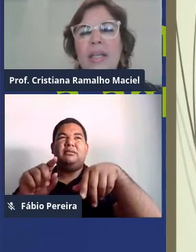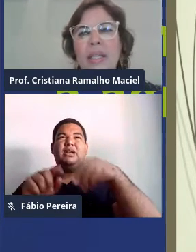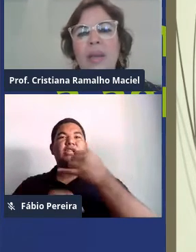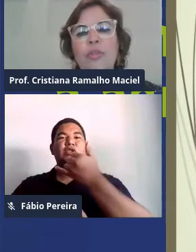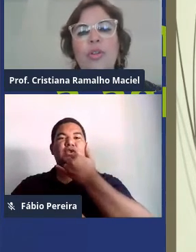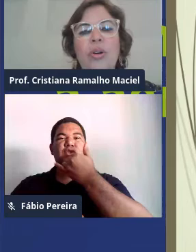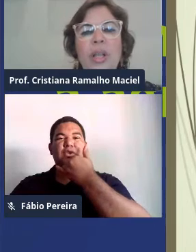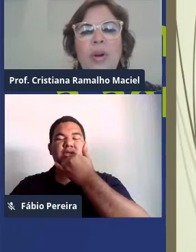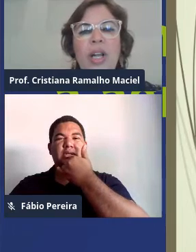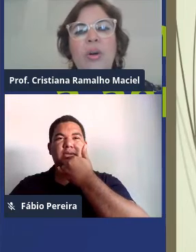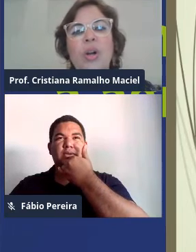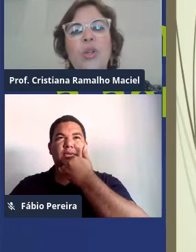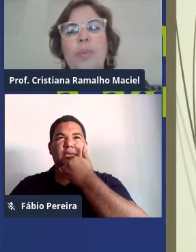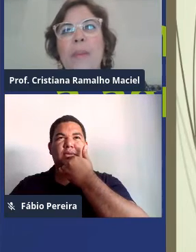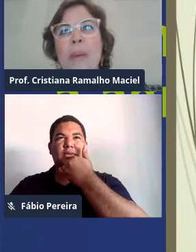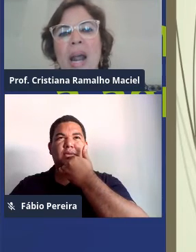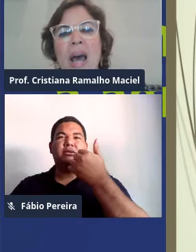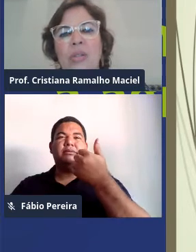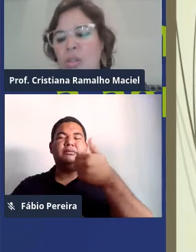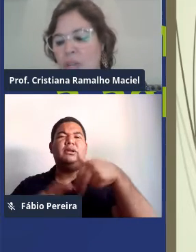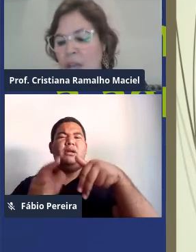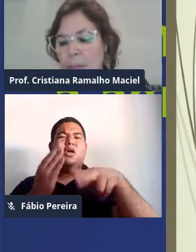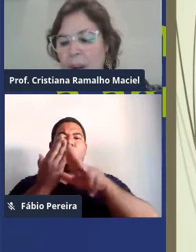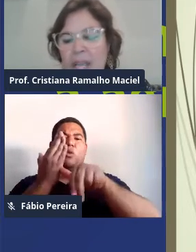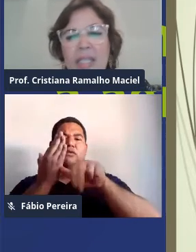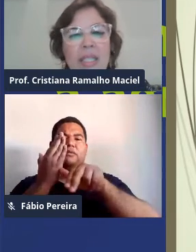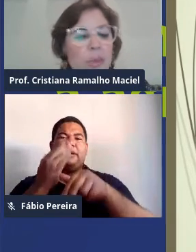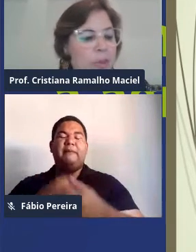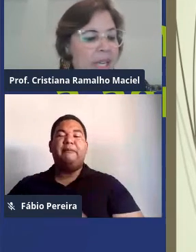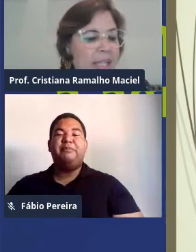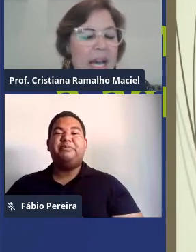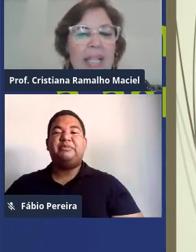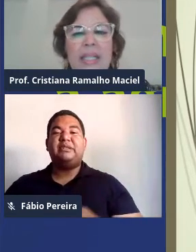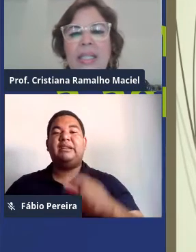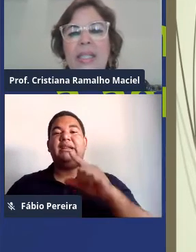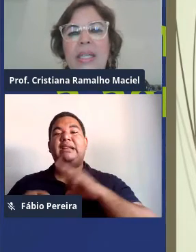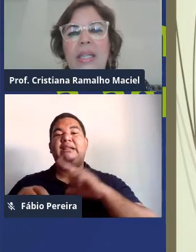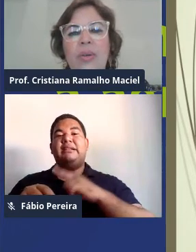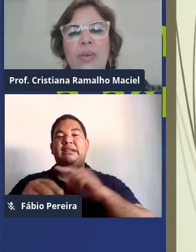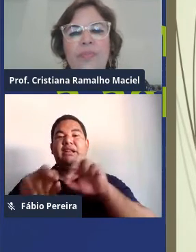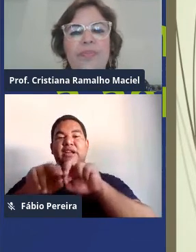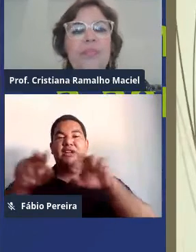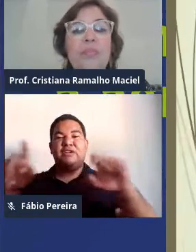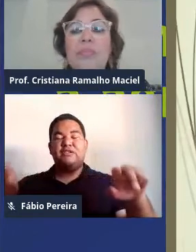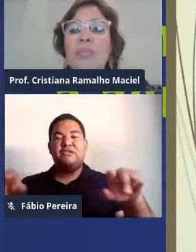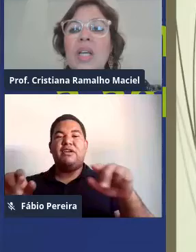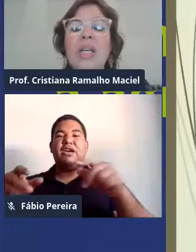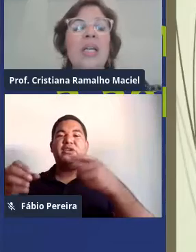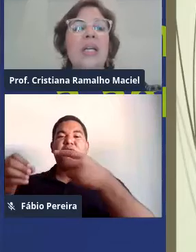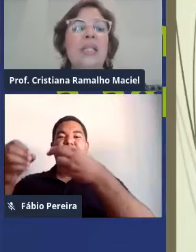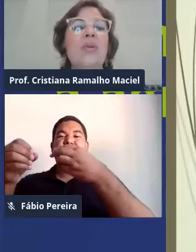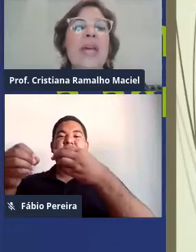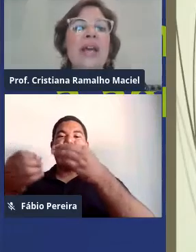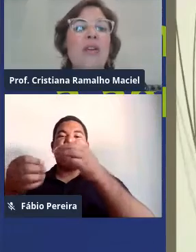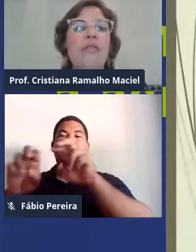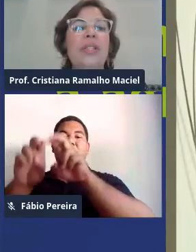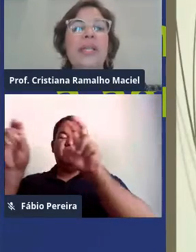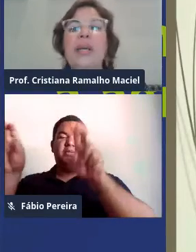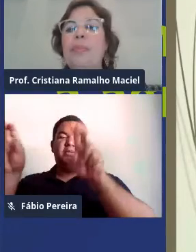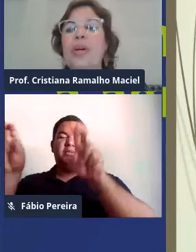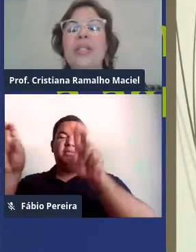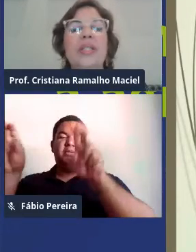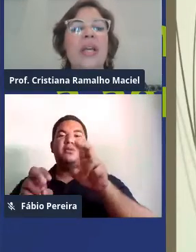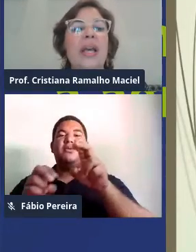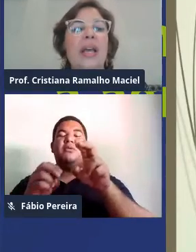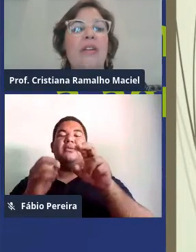em Bragança, temos dois laboratórios preparados para esse tipo de análise em sílico. Então, o que é que eu vou